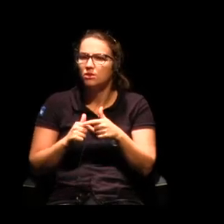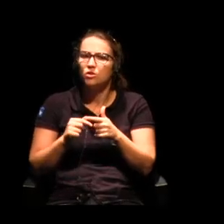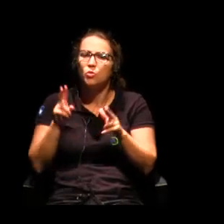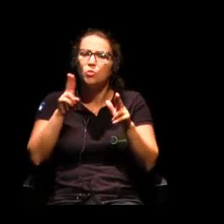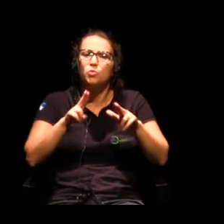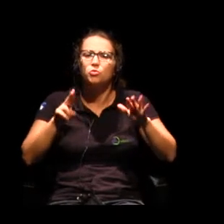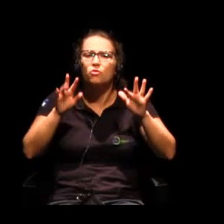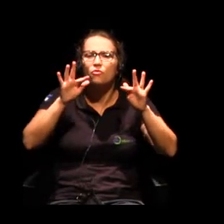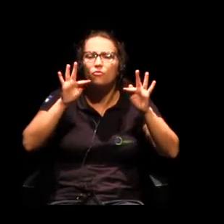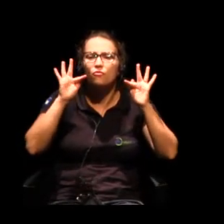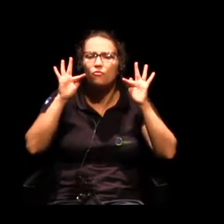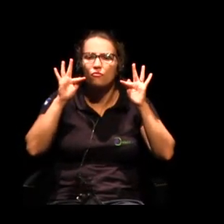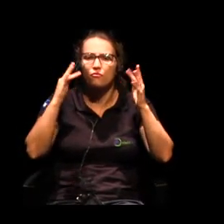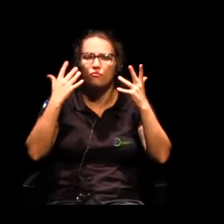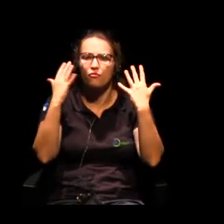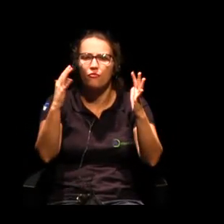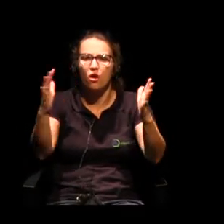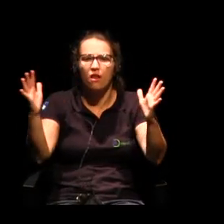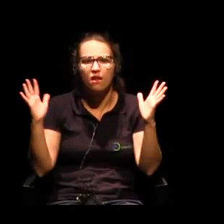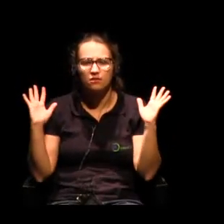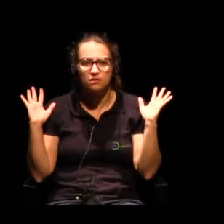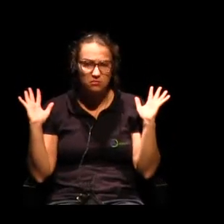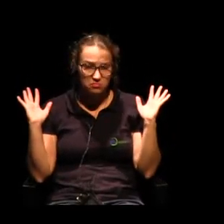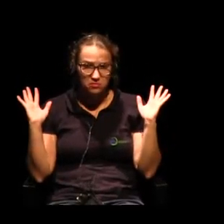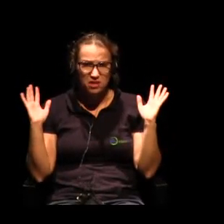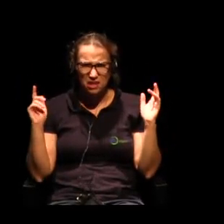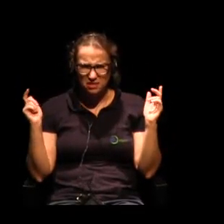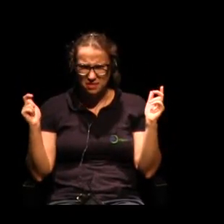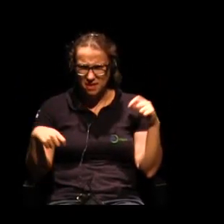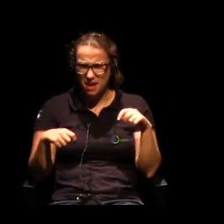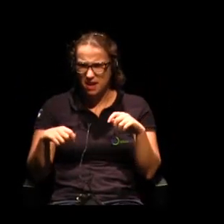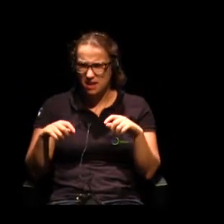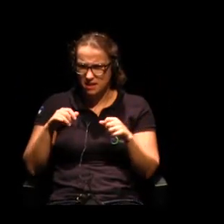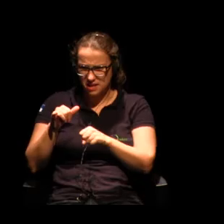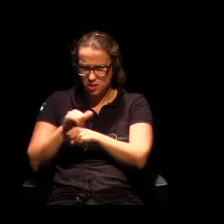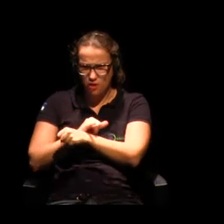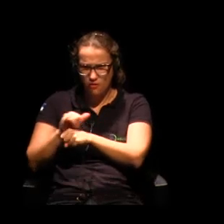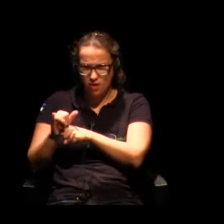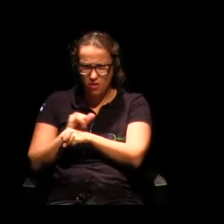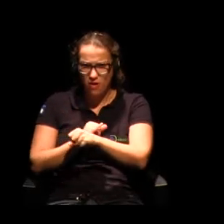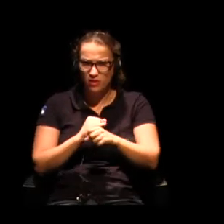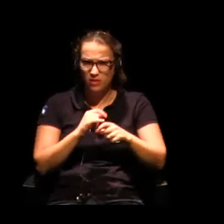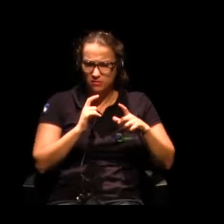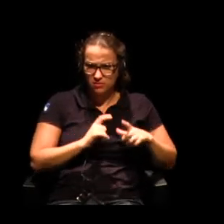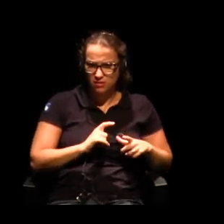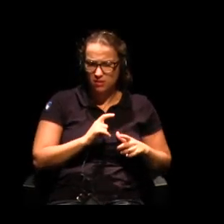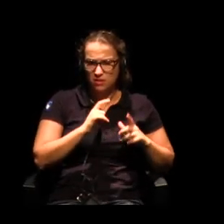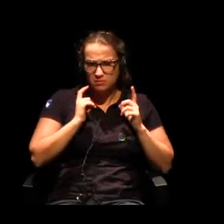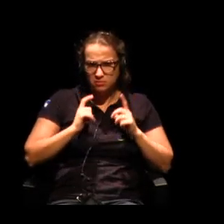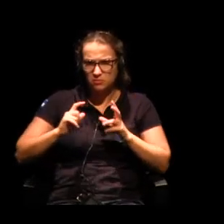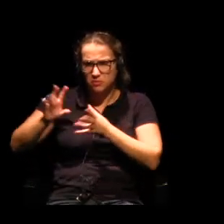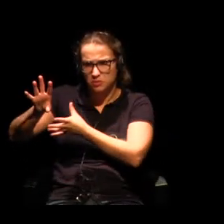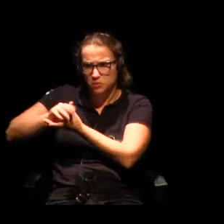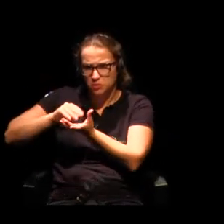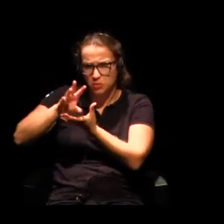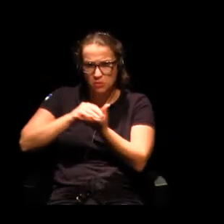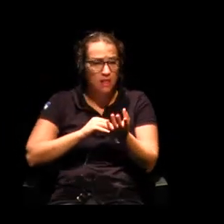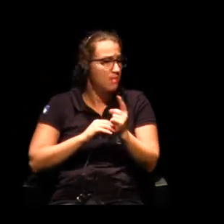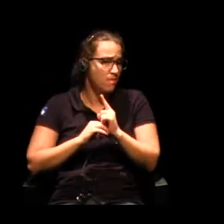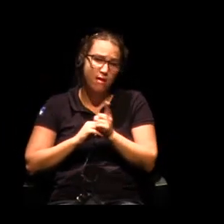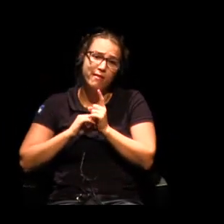funciona. O uso de florestas. Não é possível usar o mesmo sistema ecológico para